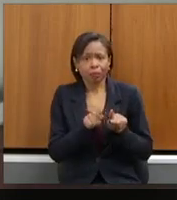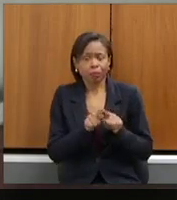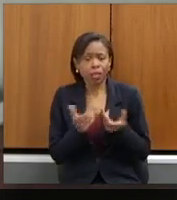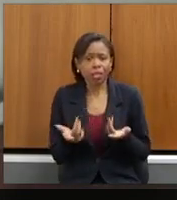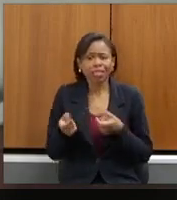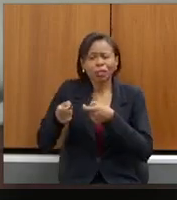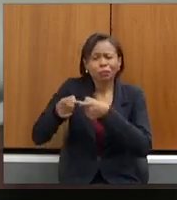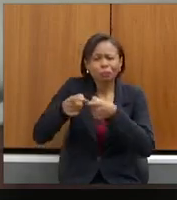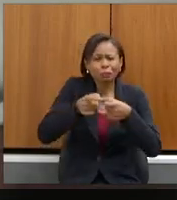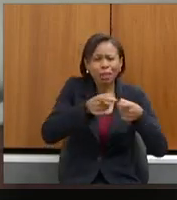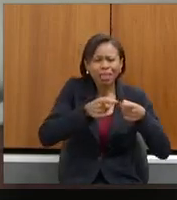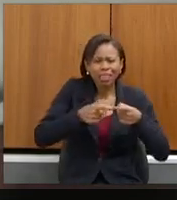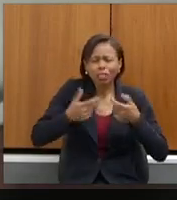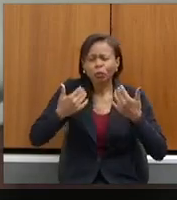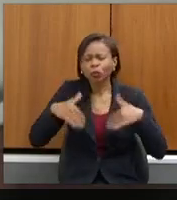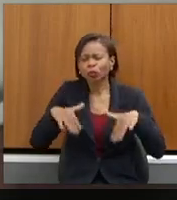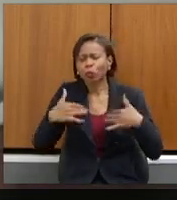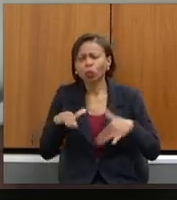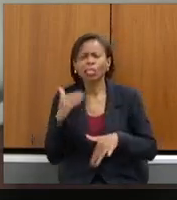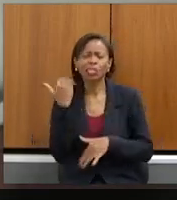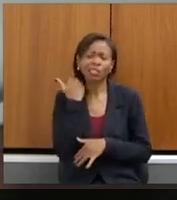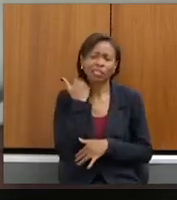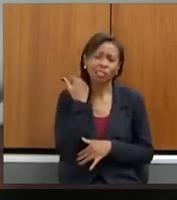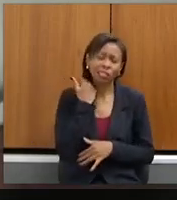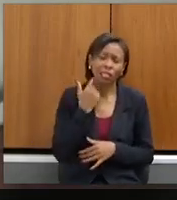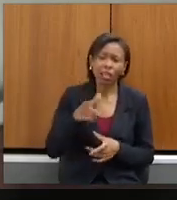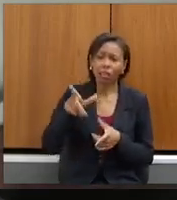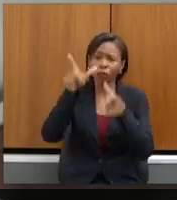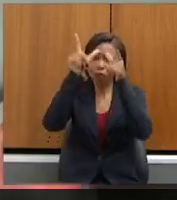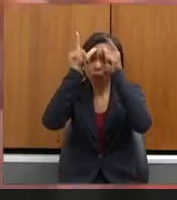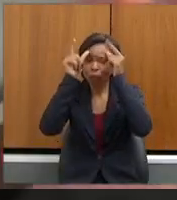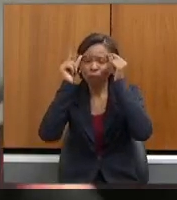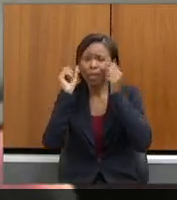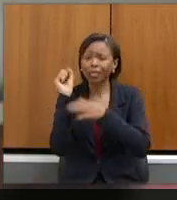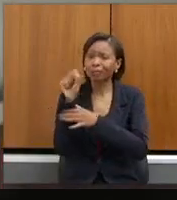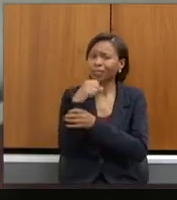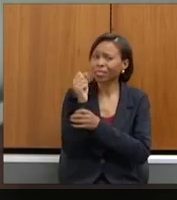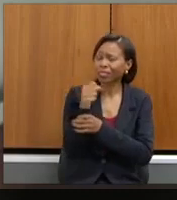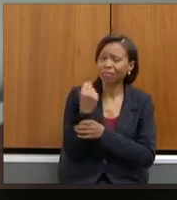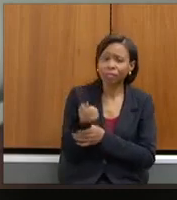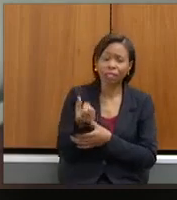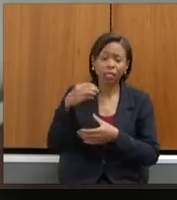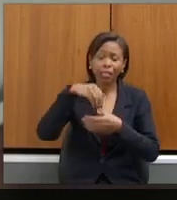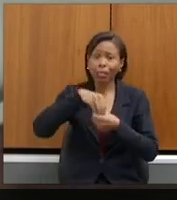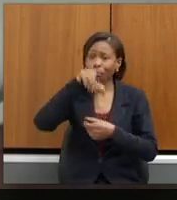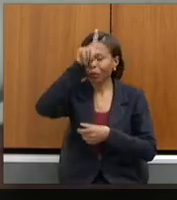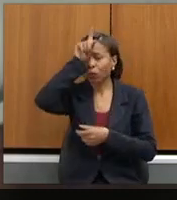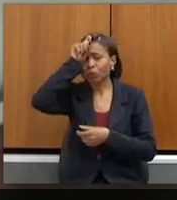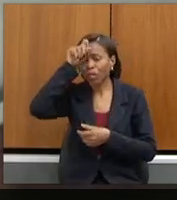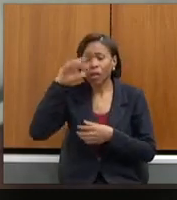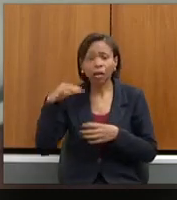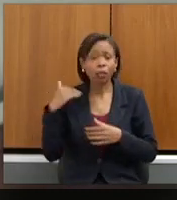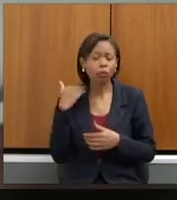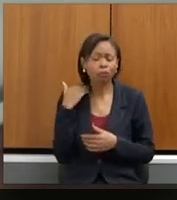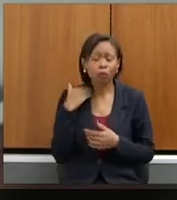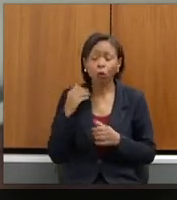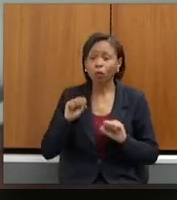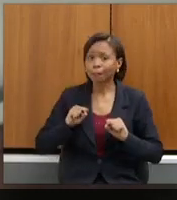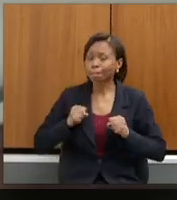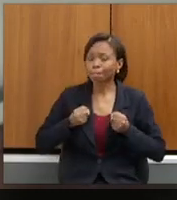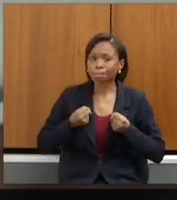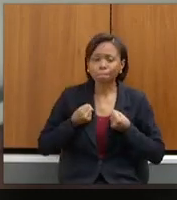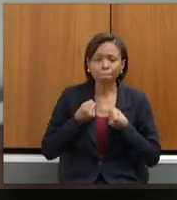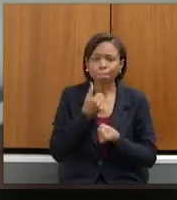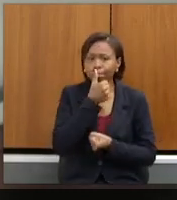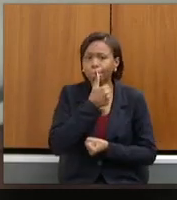médicos os enfermeiros fisioterapeuta o esforço sobre-humano dos hospitais é que a gente possa ouvir ser essa